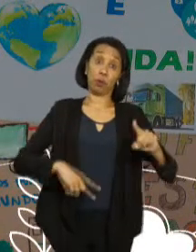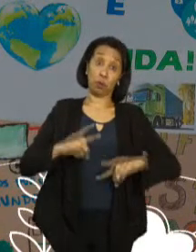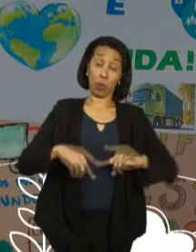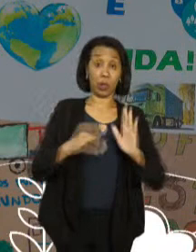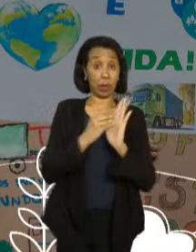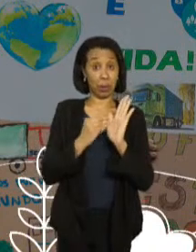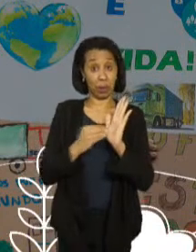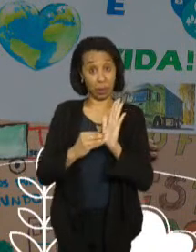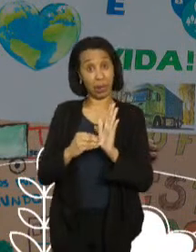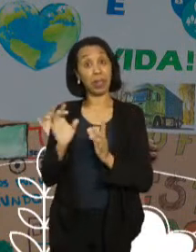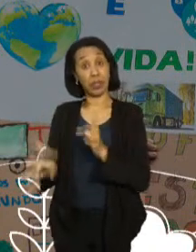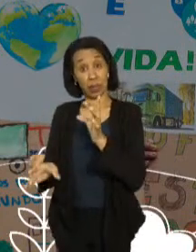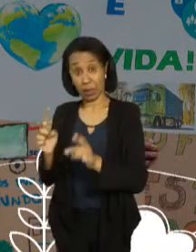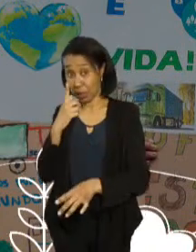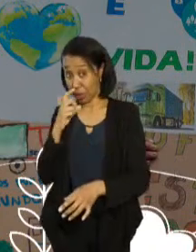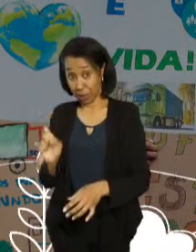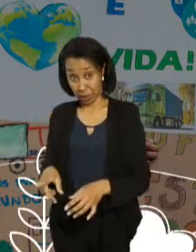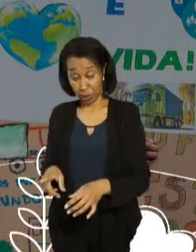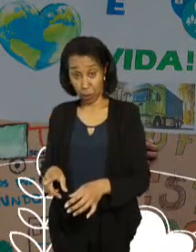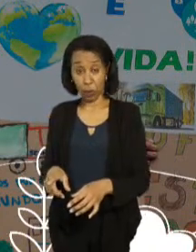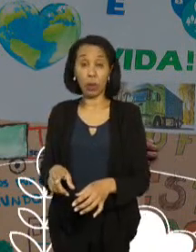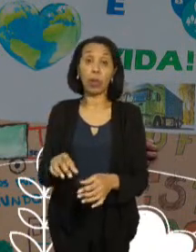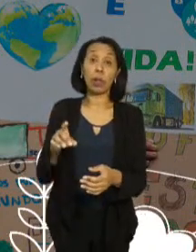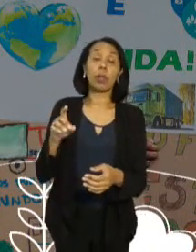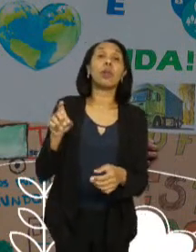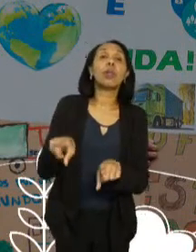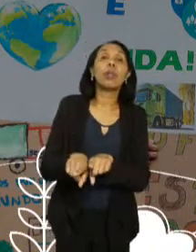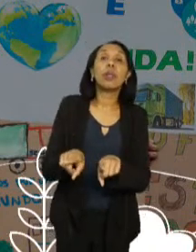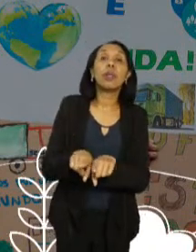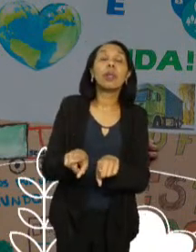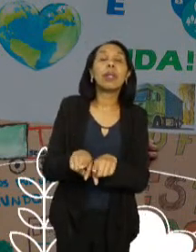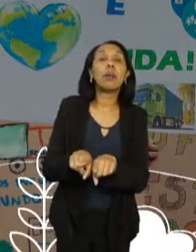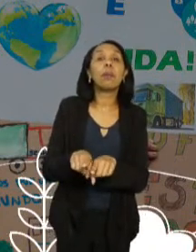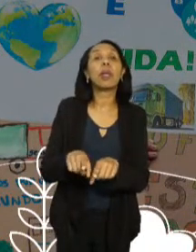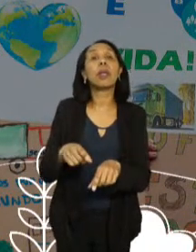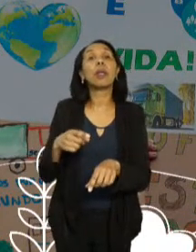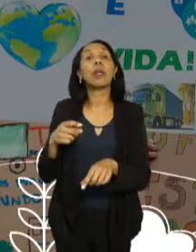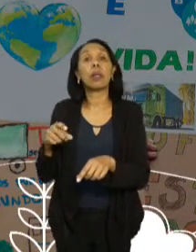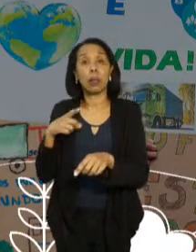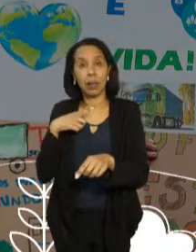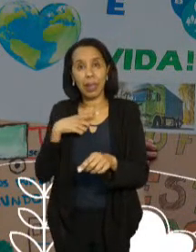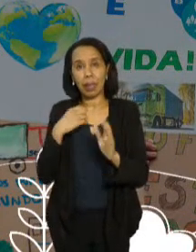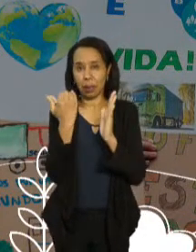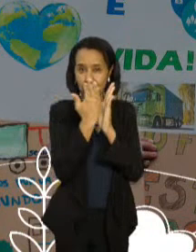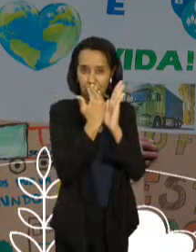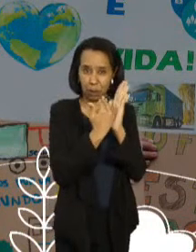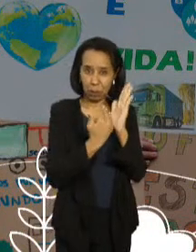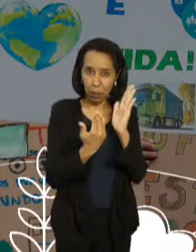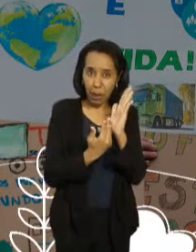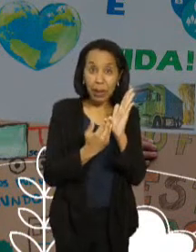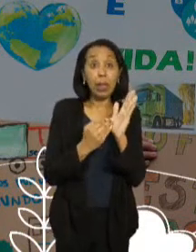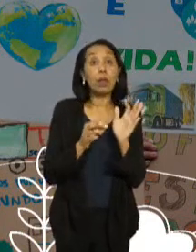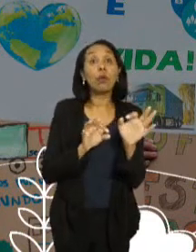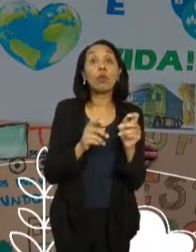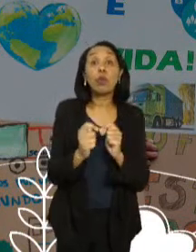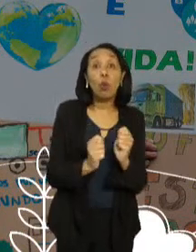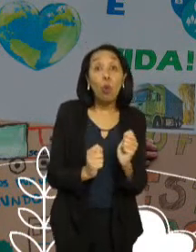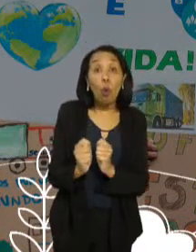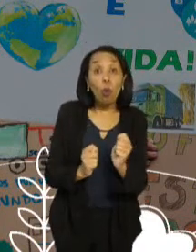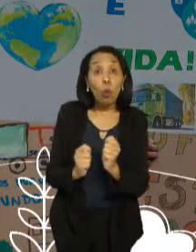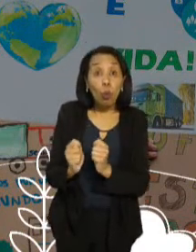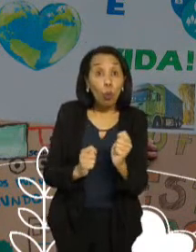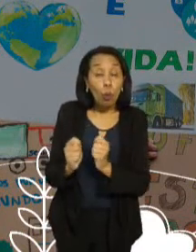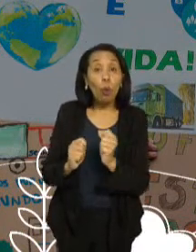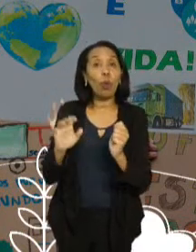Sólidos, avançando rapidamente para algo que atenda também aos padrões de controle de poluição ambiental e que,